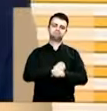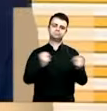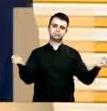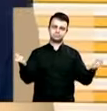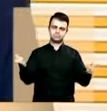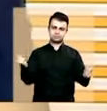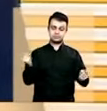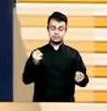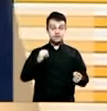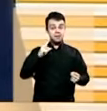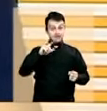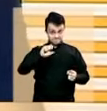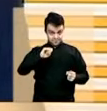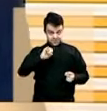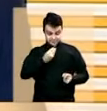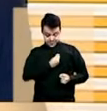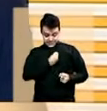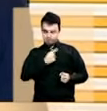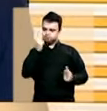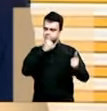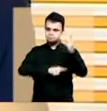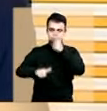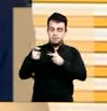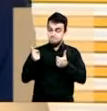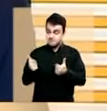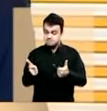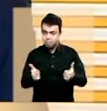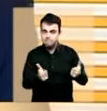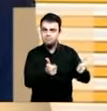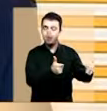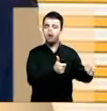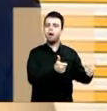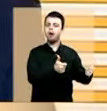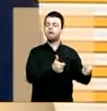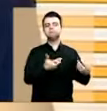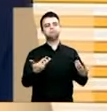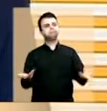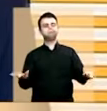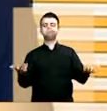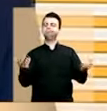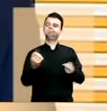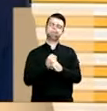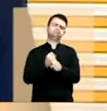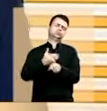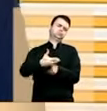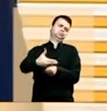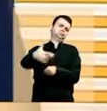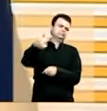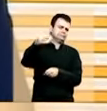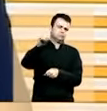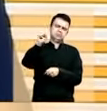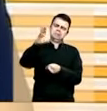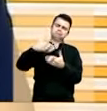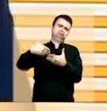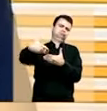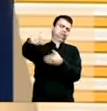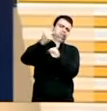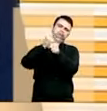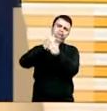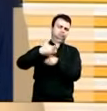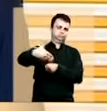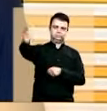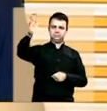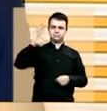Né? Se tudo der certo na nossa vida, se tudo ocorrer bem, eu tenho uma previsão de 70, 80 anos, né?